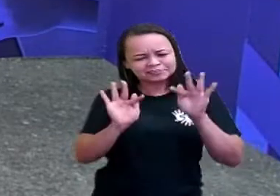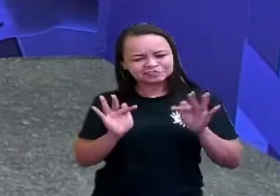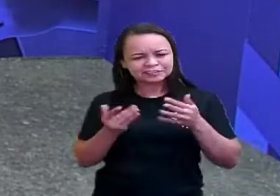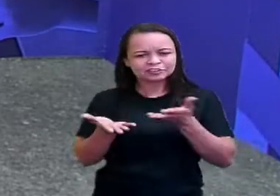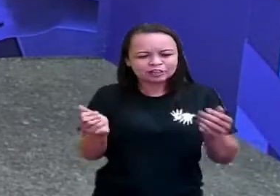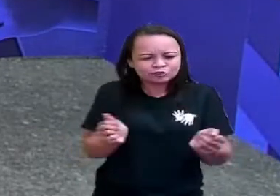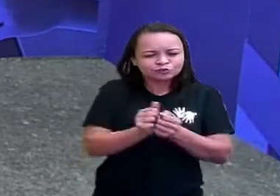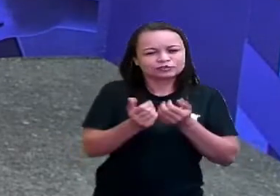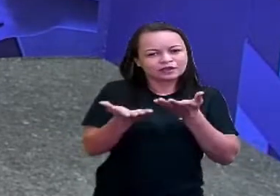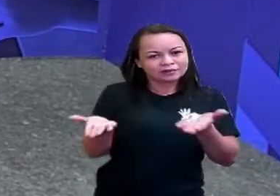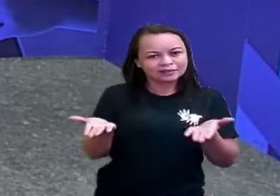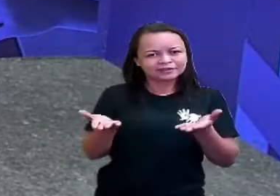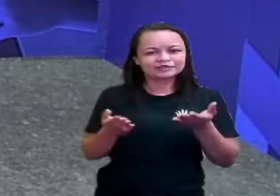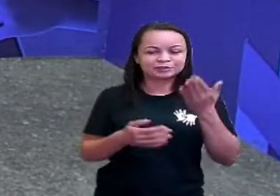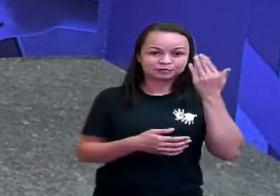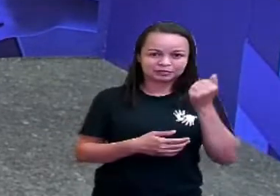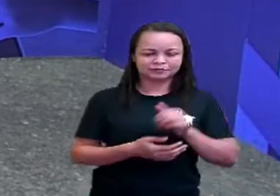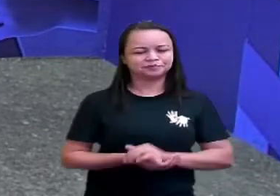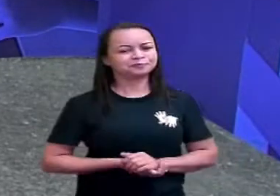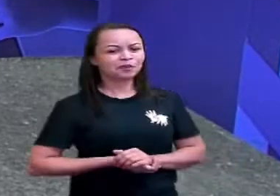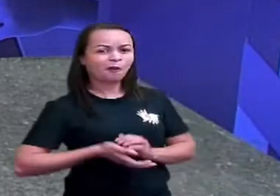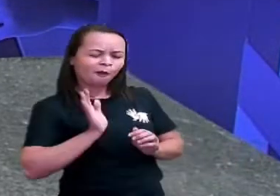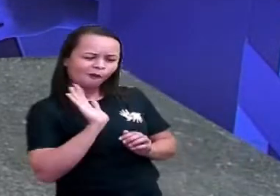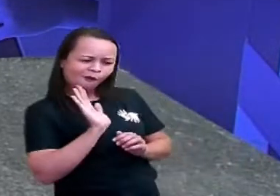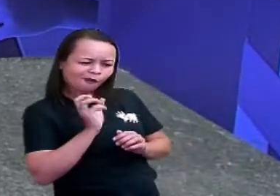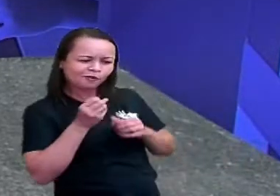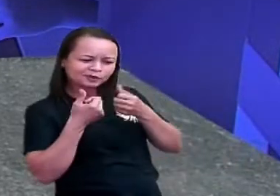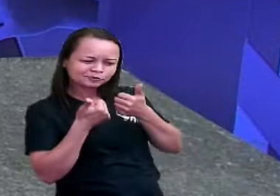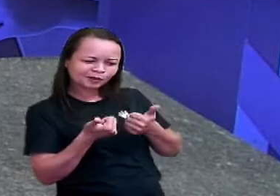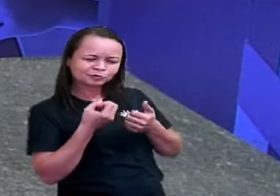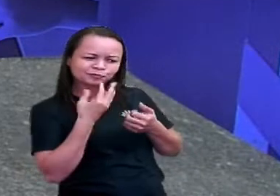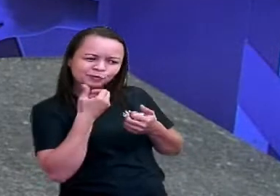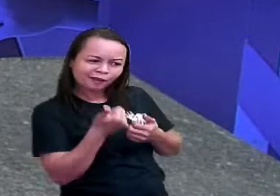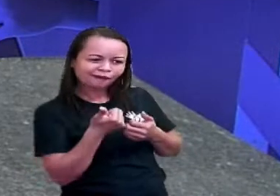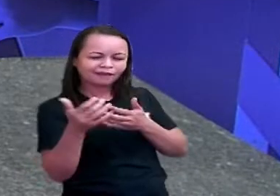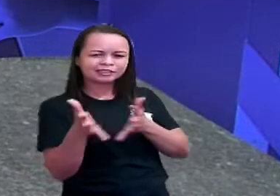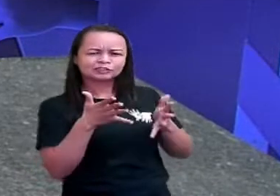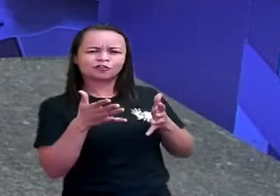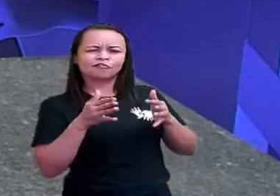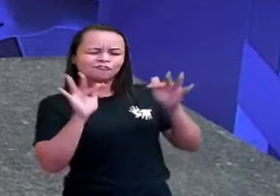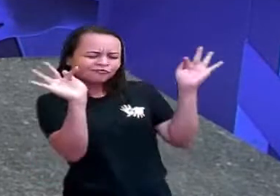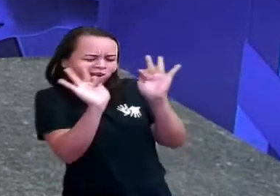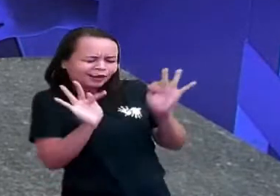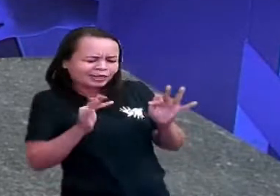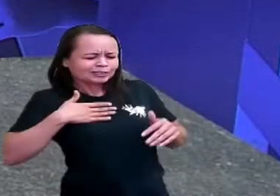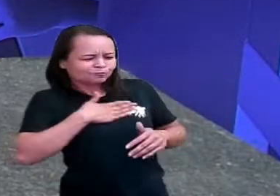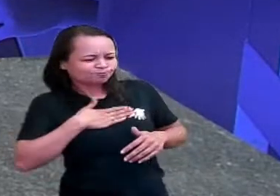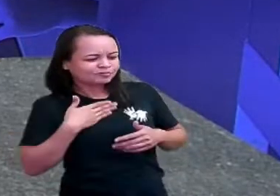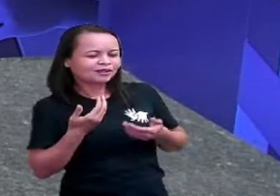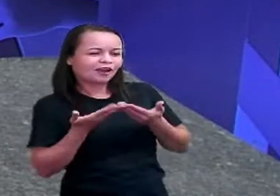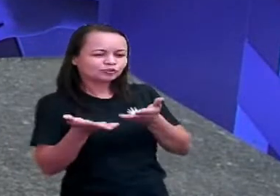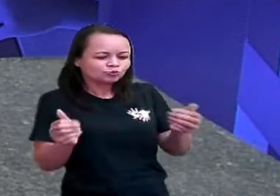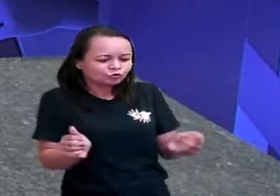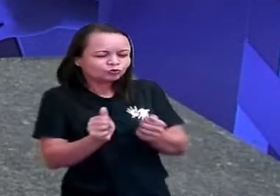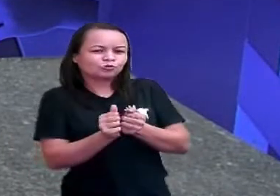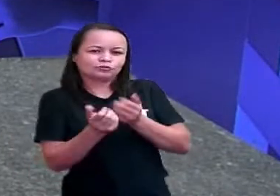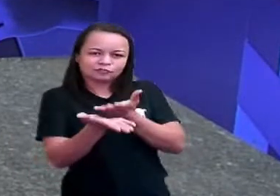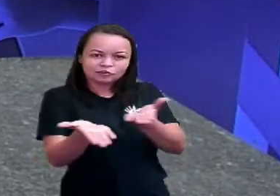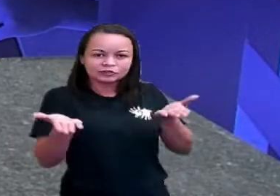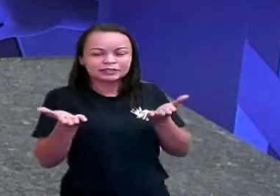sabia? Oi, pessoal! Tudo bom? Estou tão feliz de estar aqui com vocês. E olha,